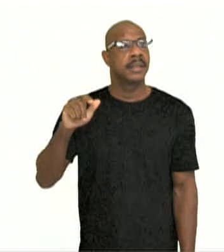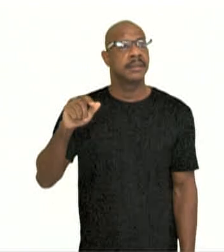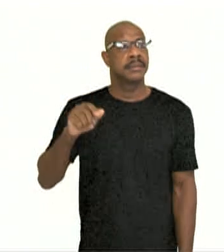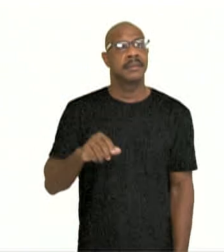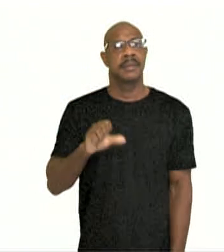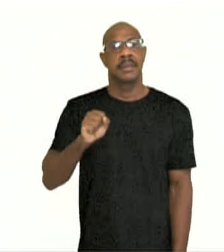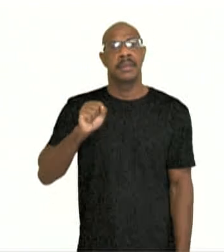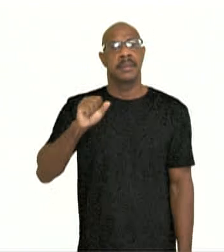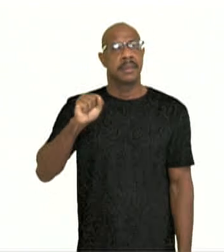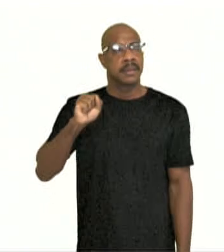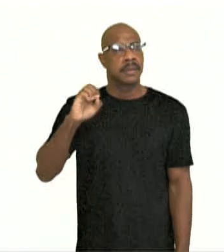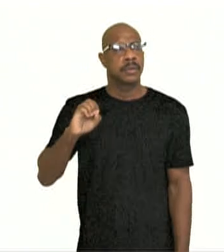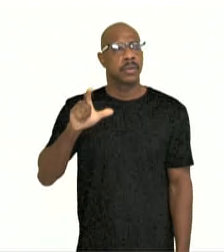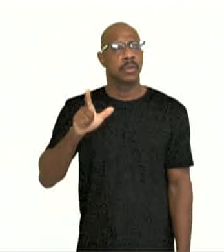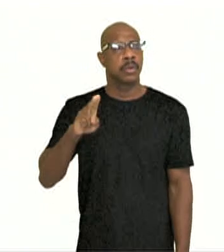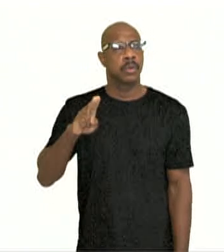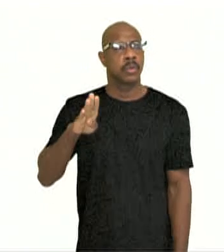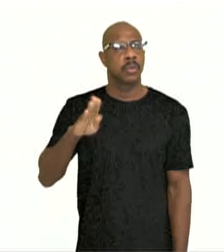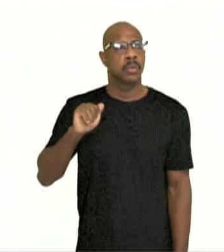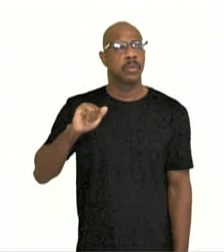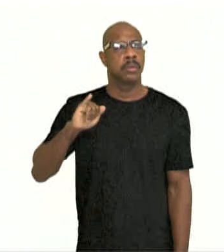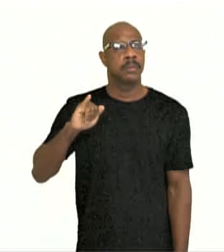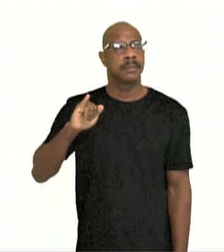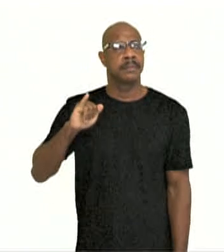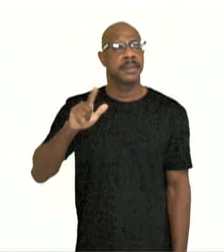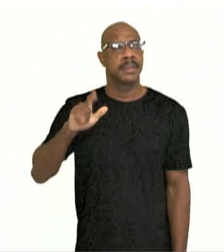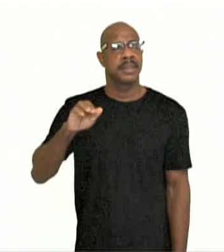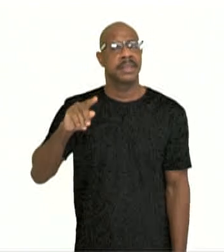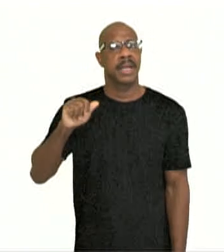que às vezes eu quero